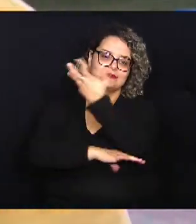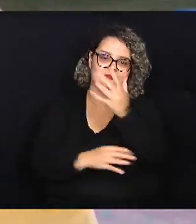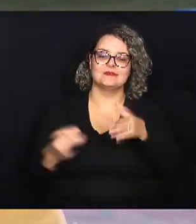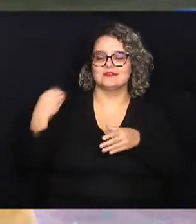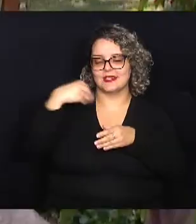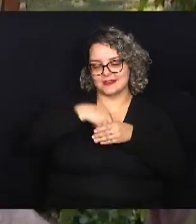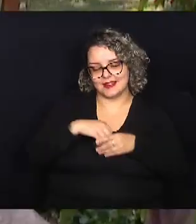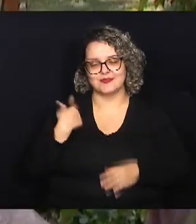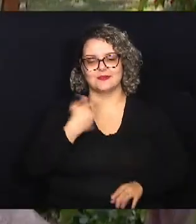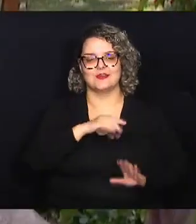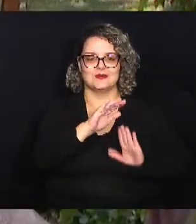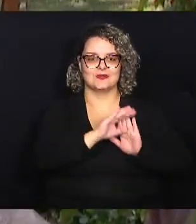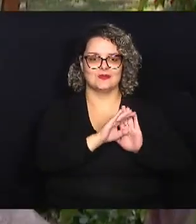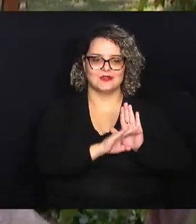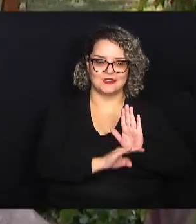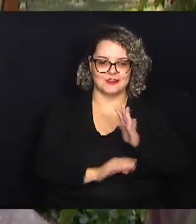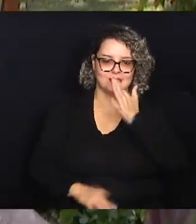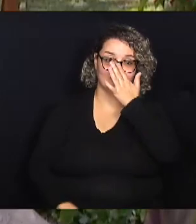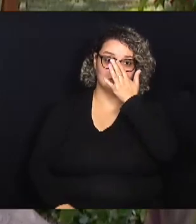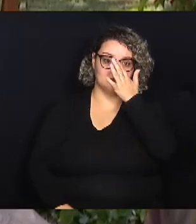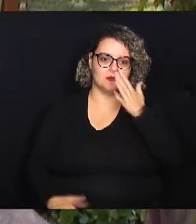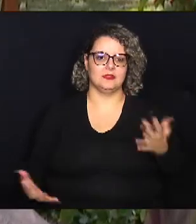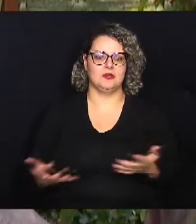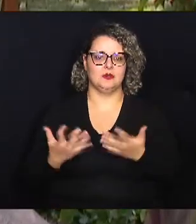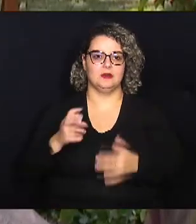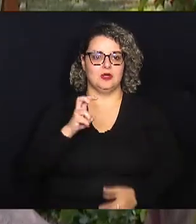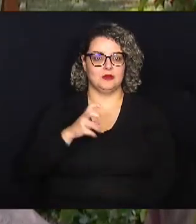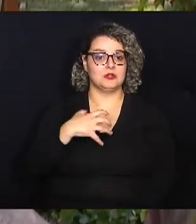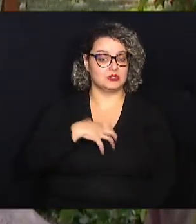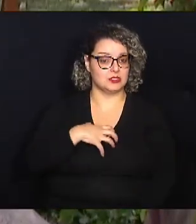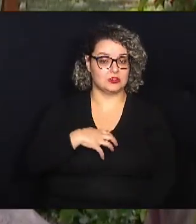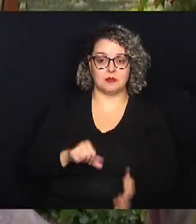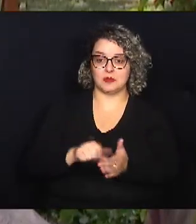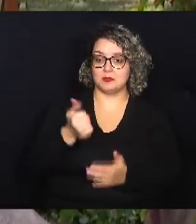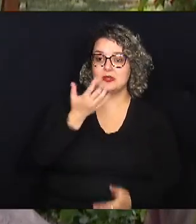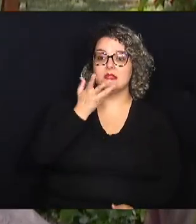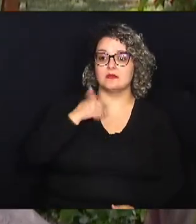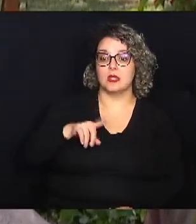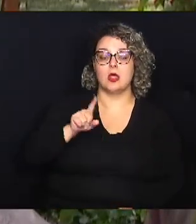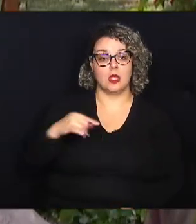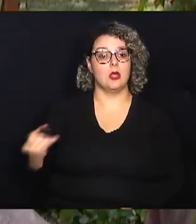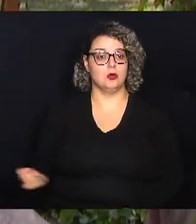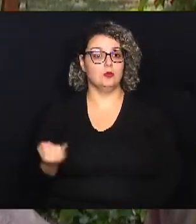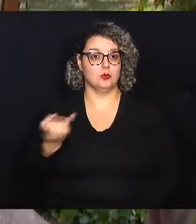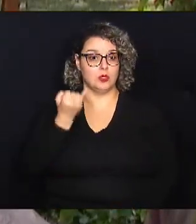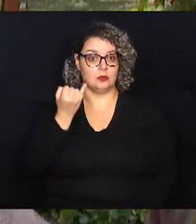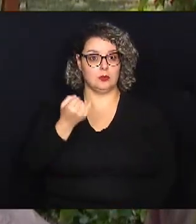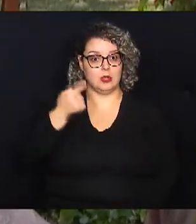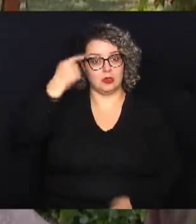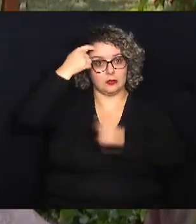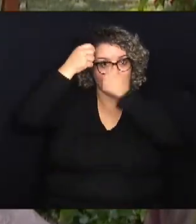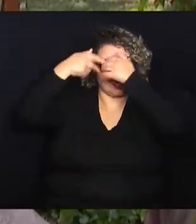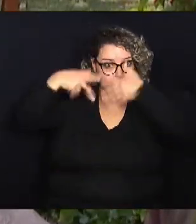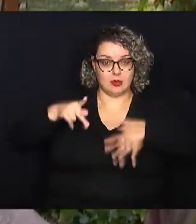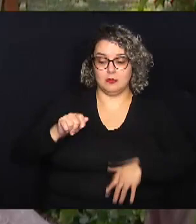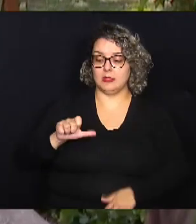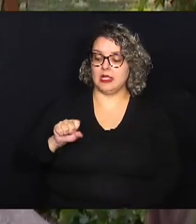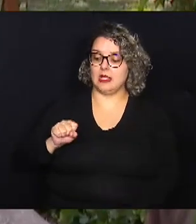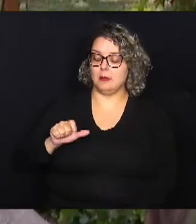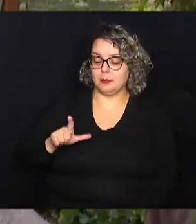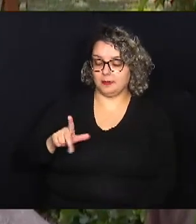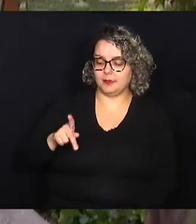nosso projeto. O estímulo aos 5 sentidos na primeira infância é fundamental para a neuroplasticidade cerebral,